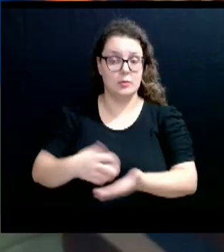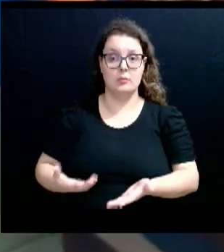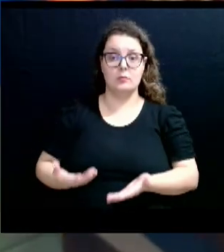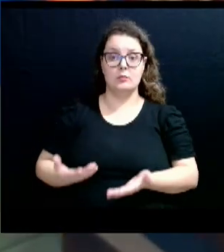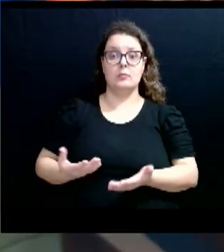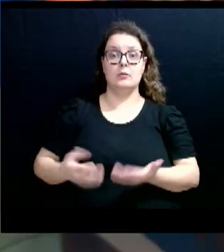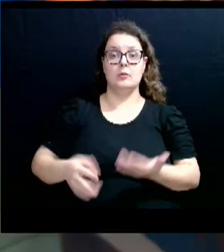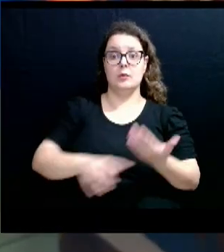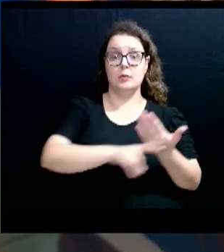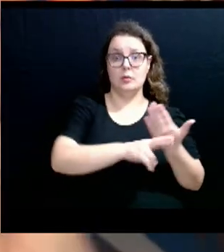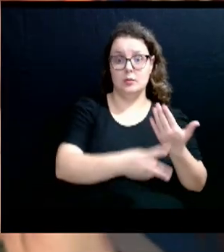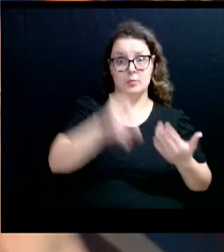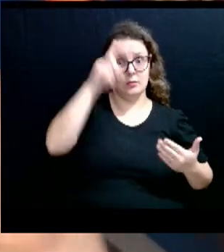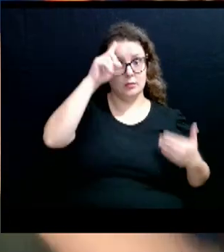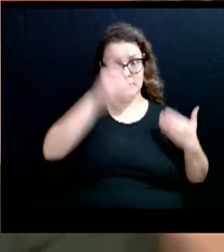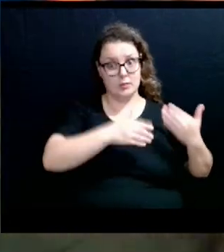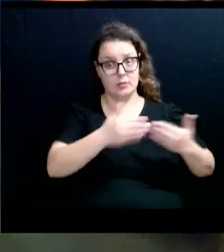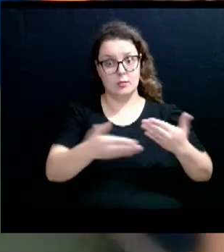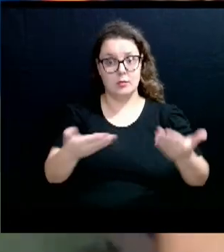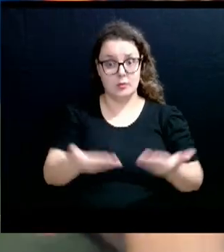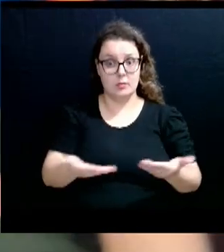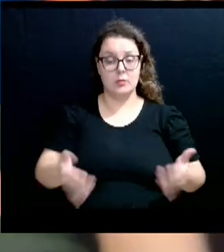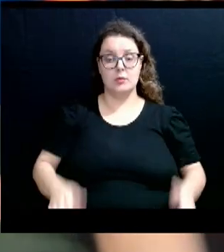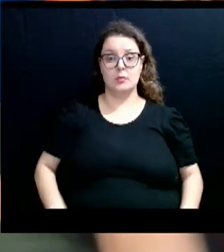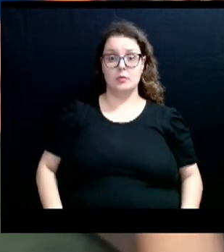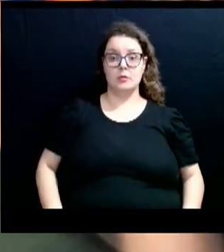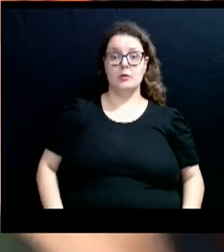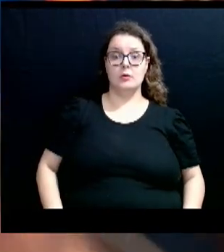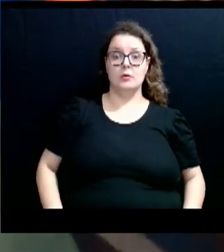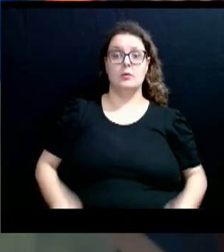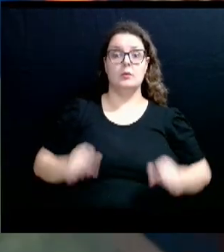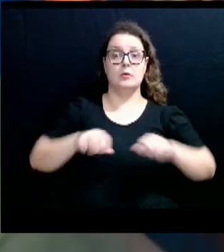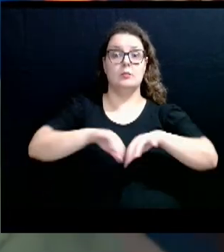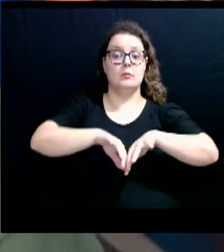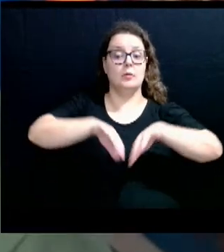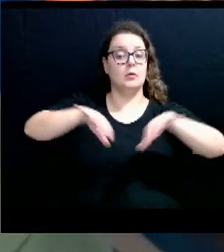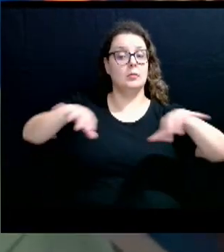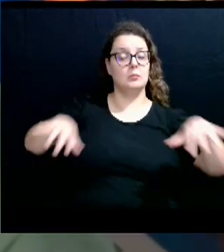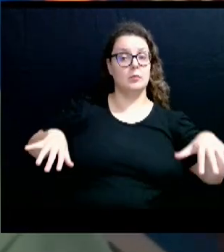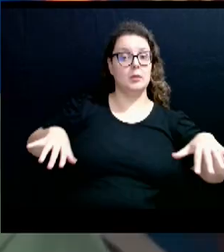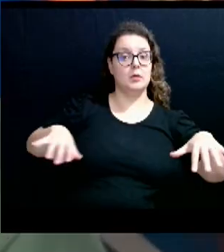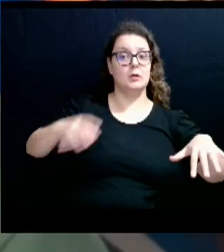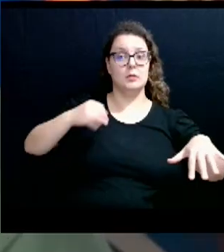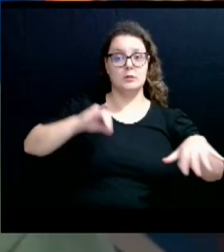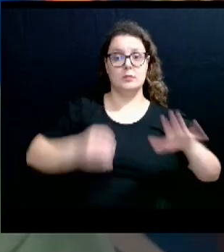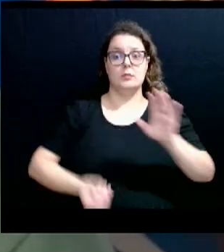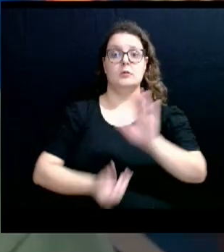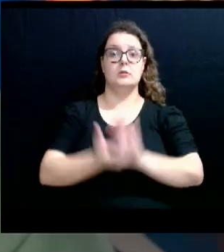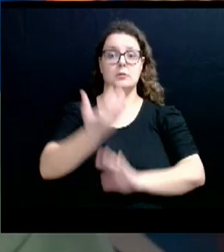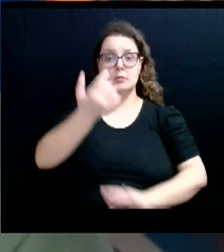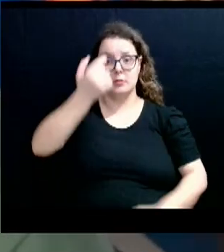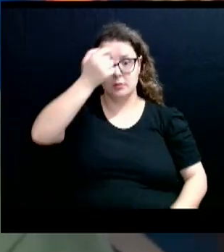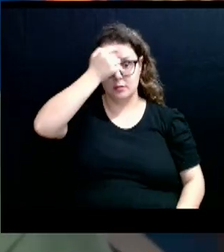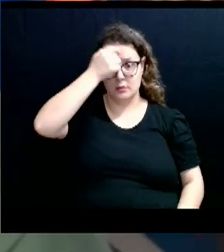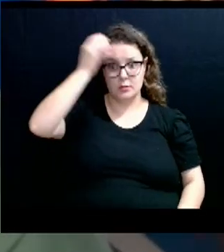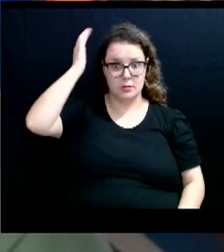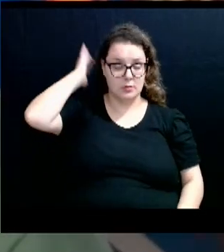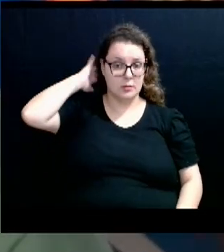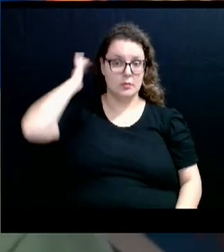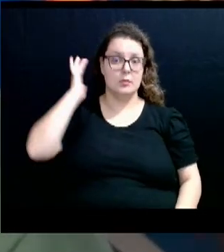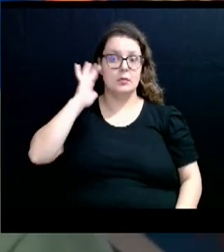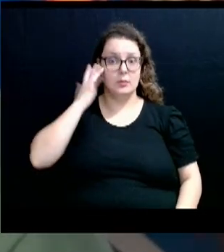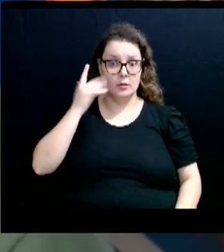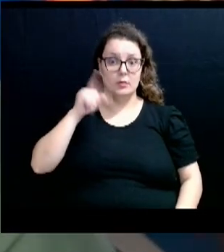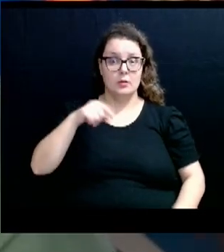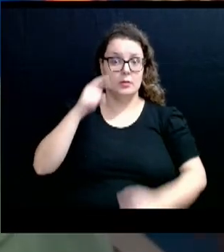nosso dia a dia hoje, e que eu posso me separar disso se eu criar esse nível de consciência. Acho que essa é uma reflexão